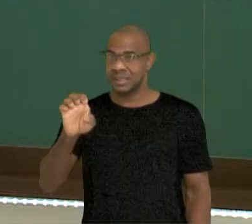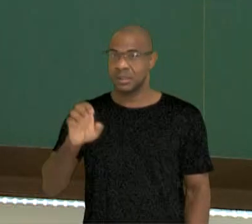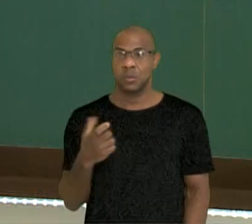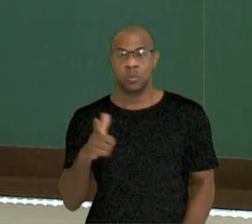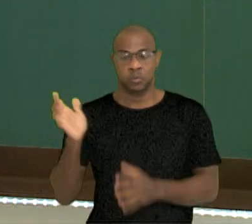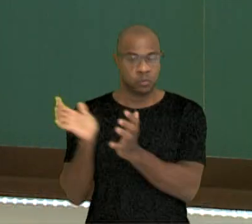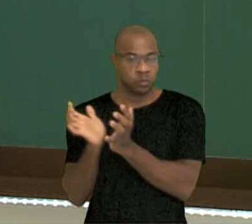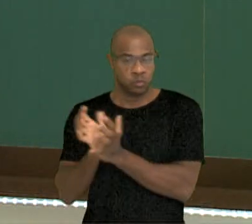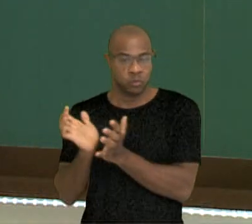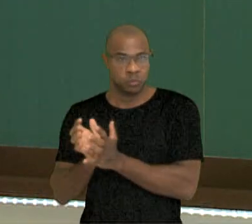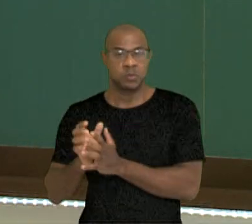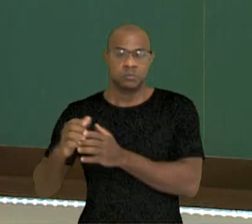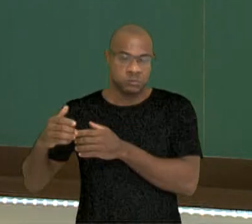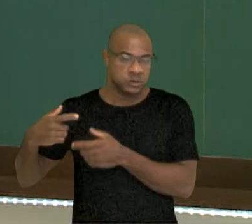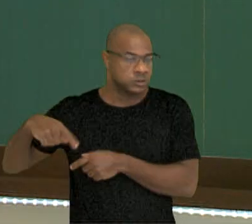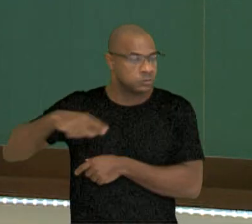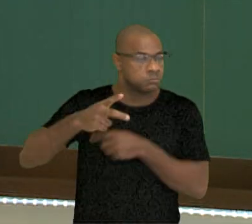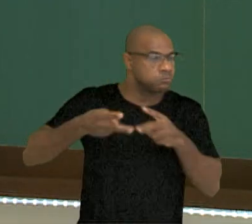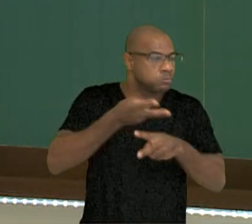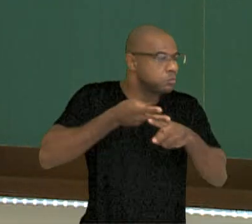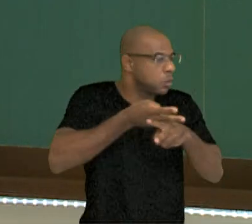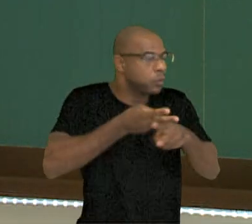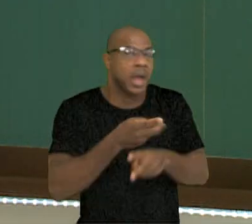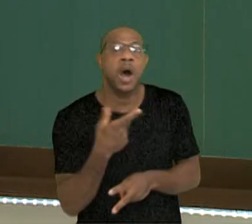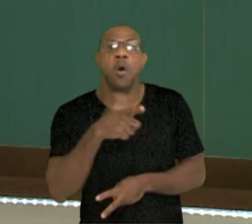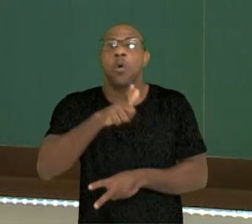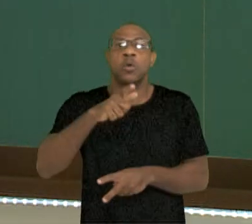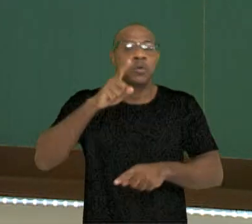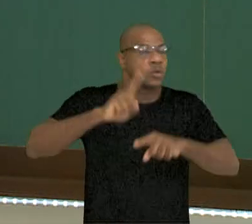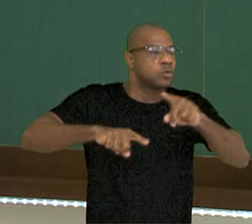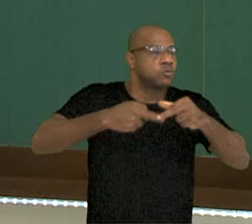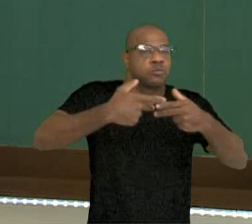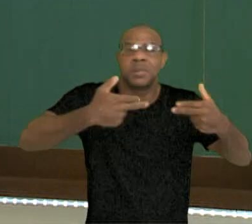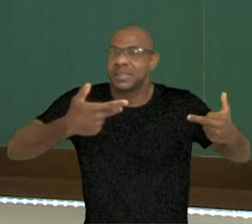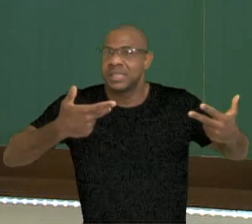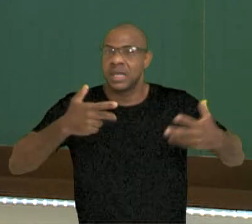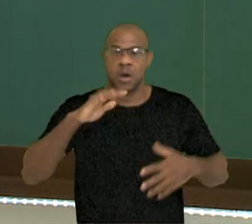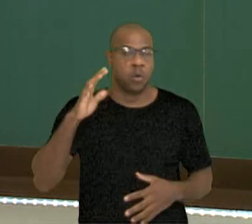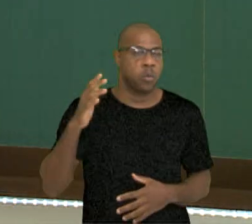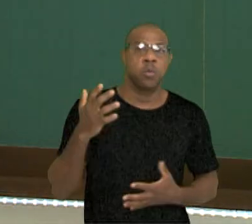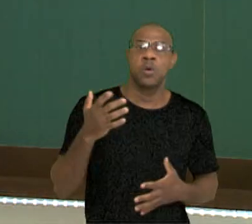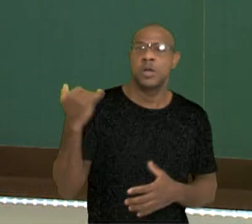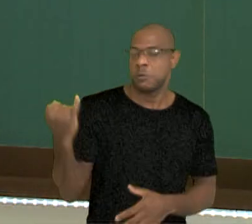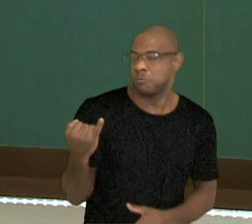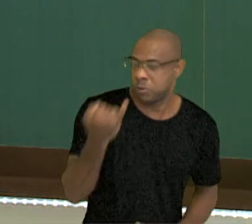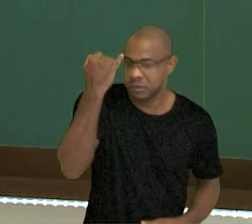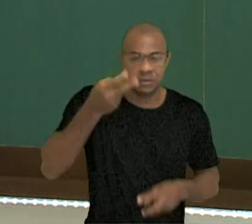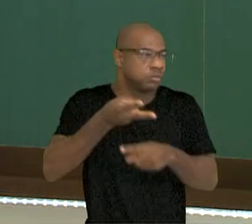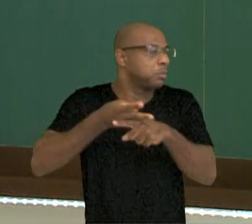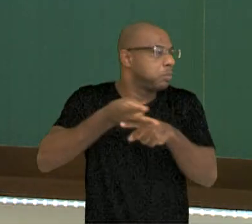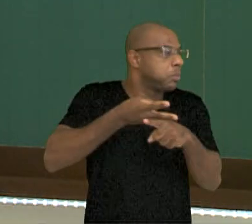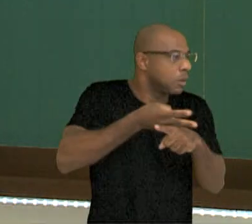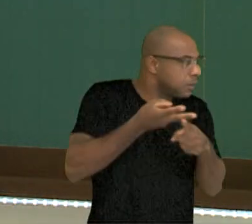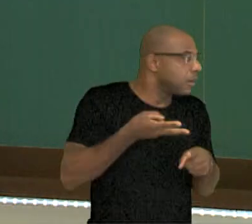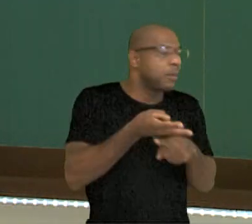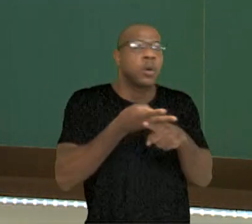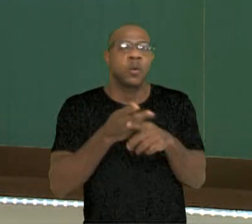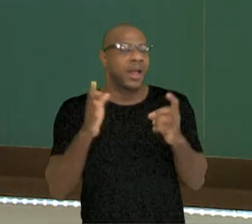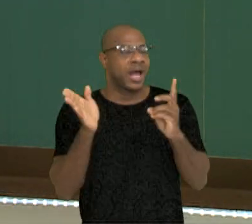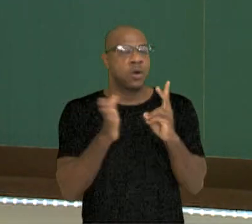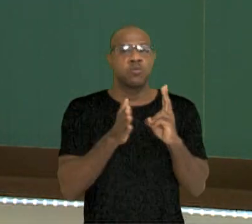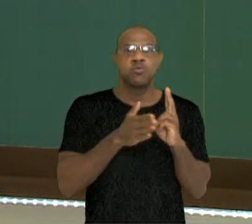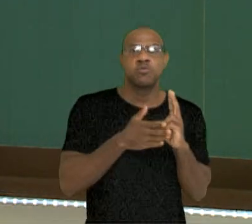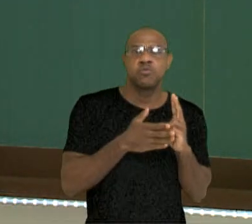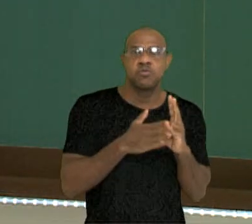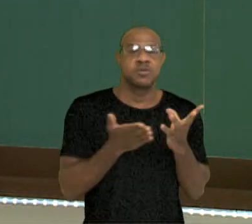para o interior do Brasil em busca de recursos, em busca de capturar indígenas para trabalhar nas lavouras de